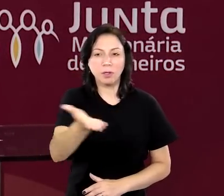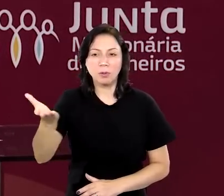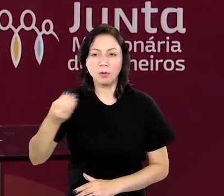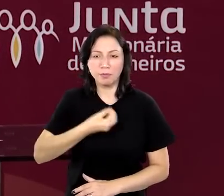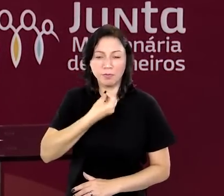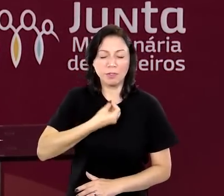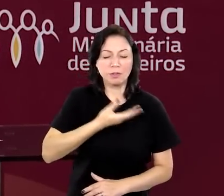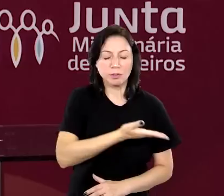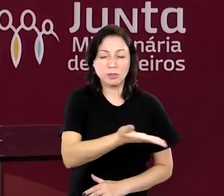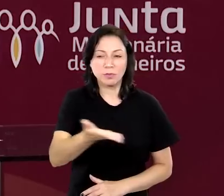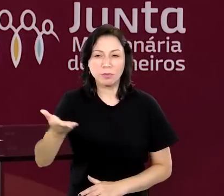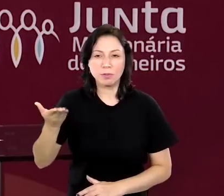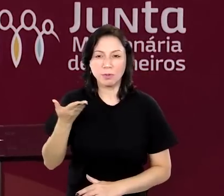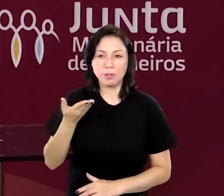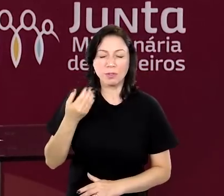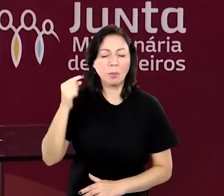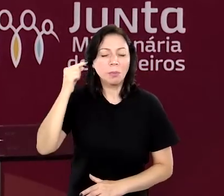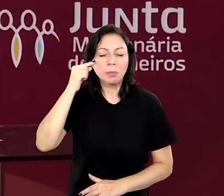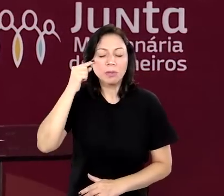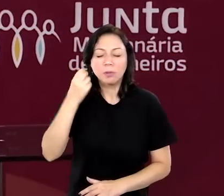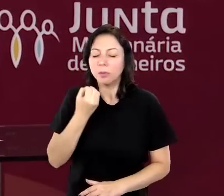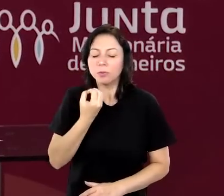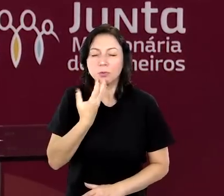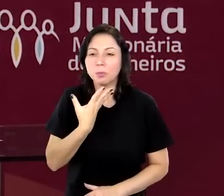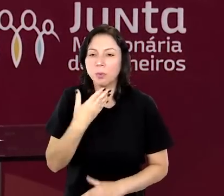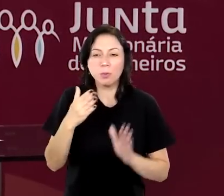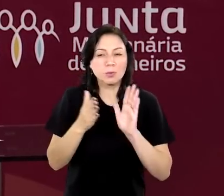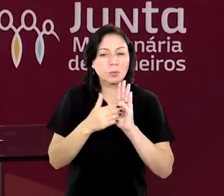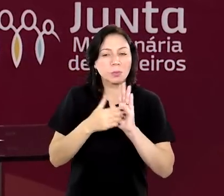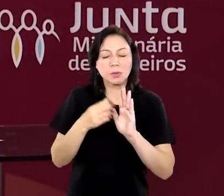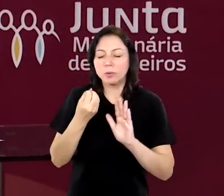que desejais.